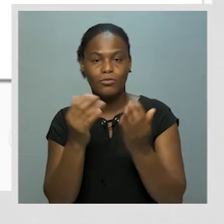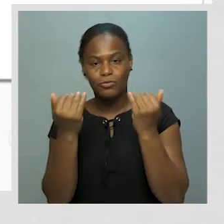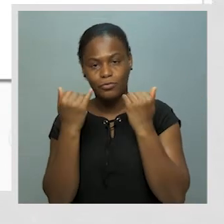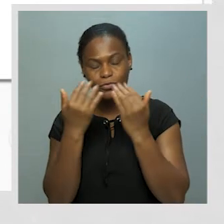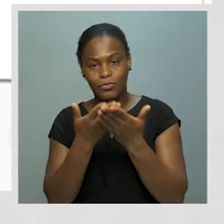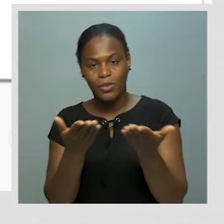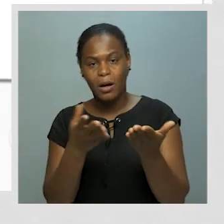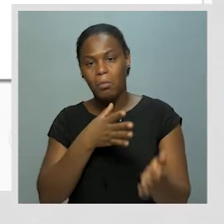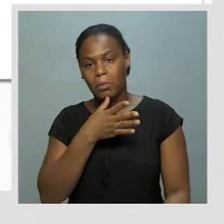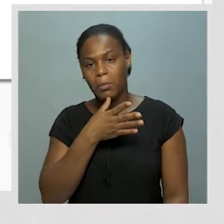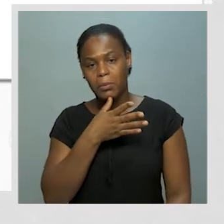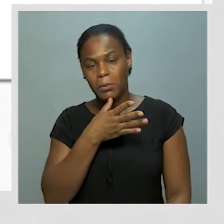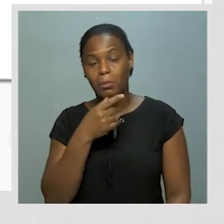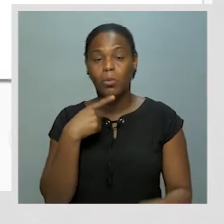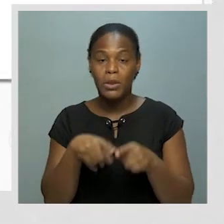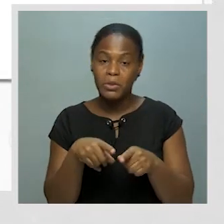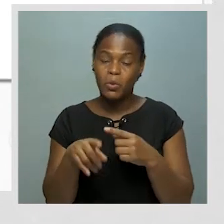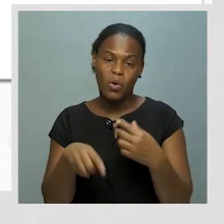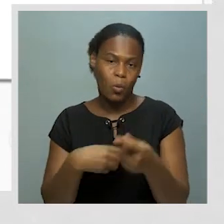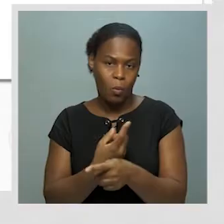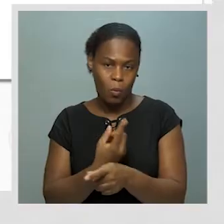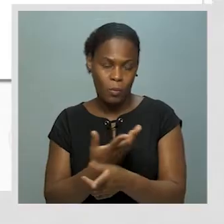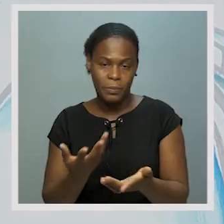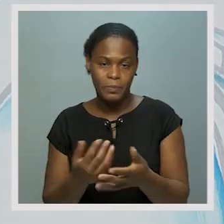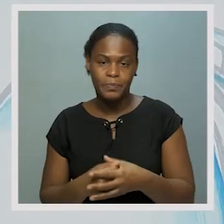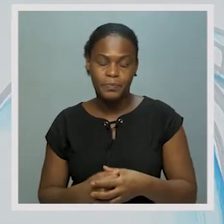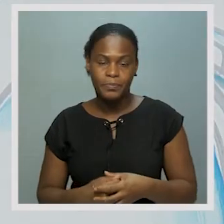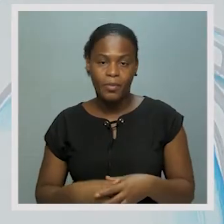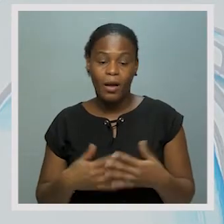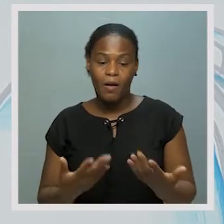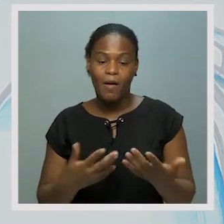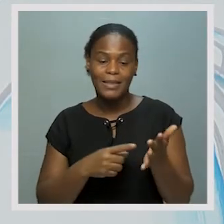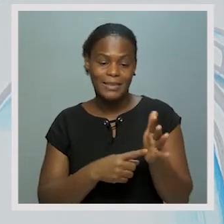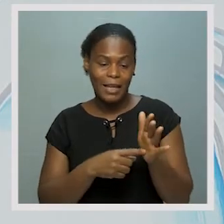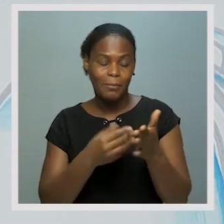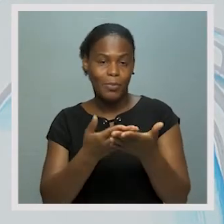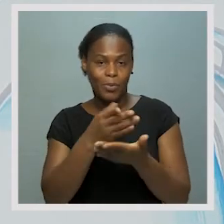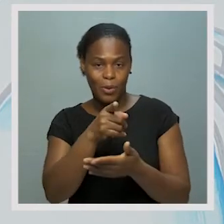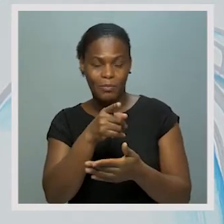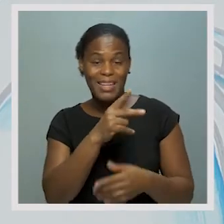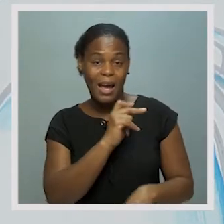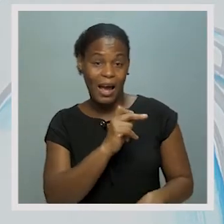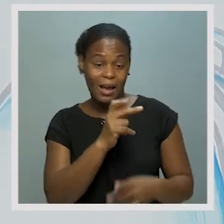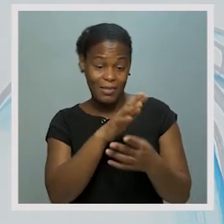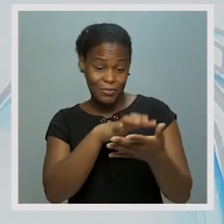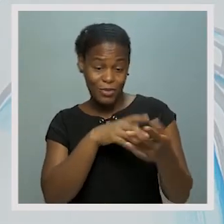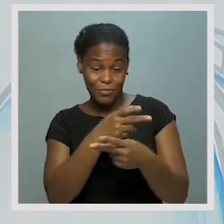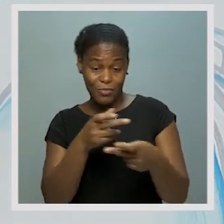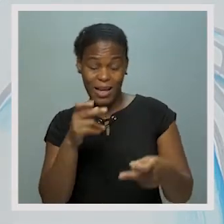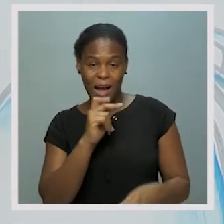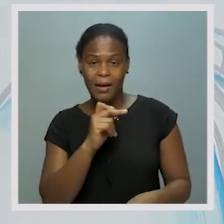de instrução, discursos políticos, etc. Vou dar aqui um pequeno exemplo na linha A.